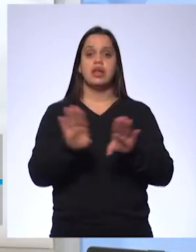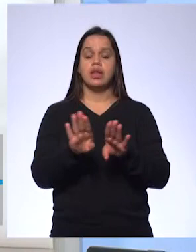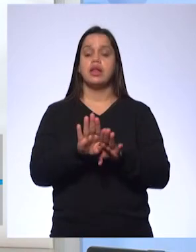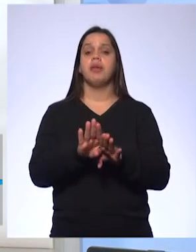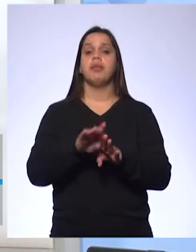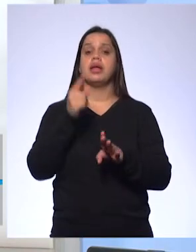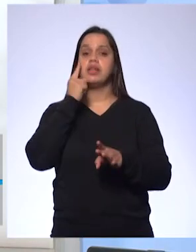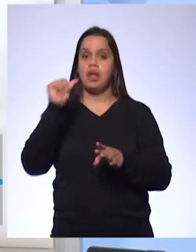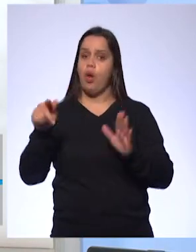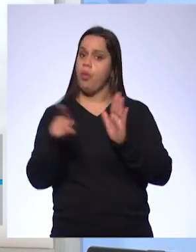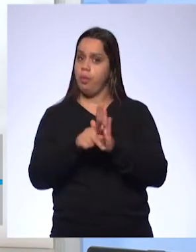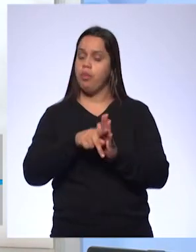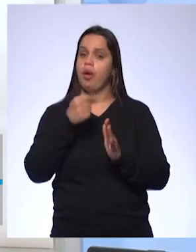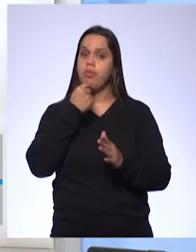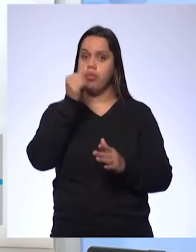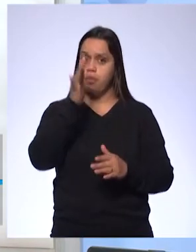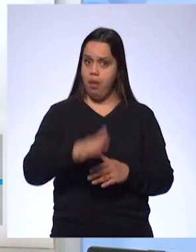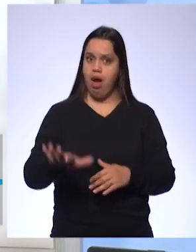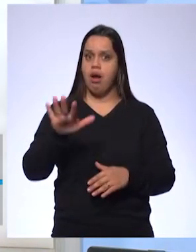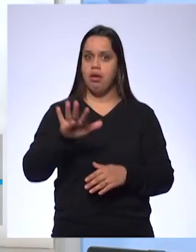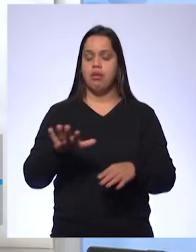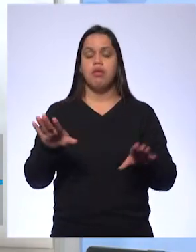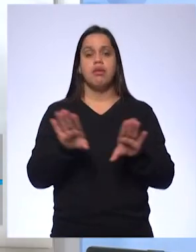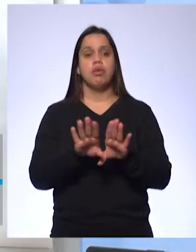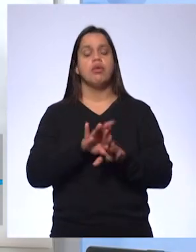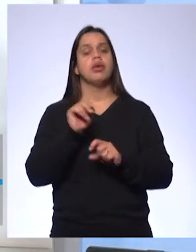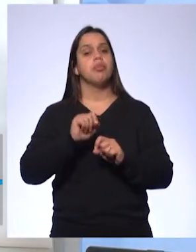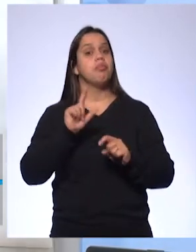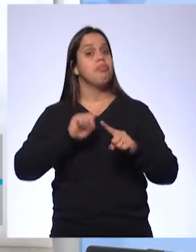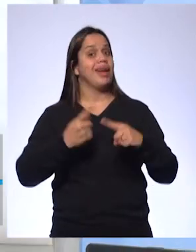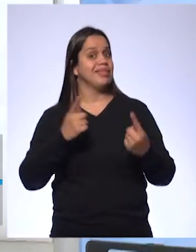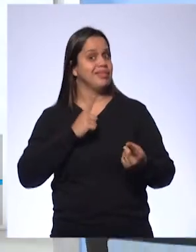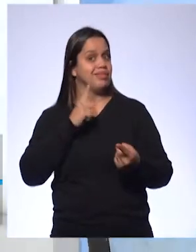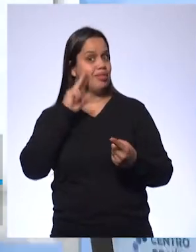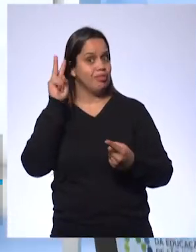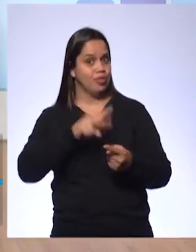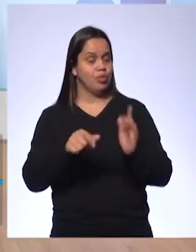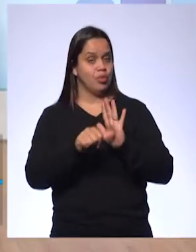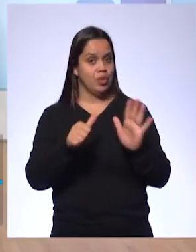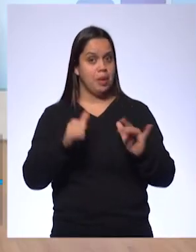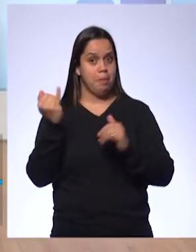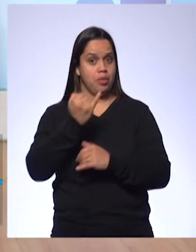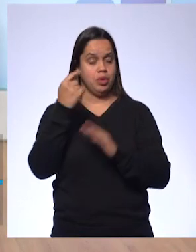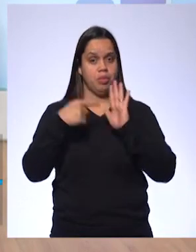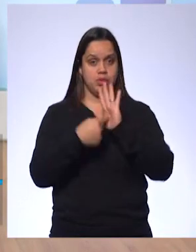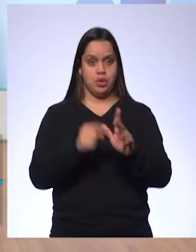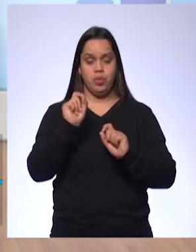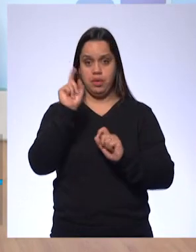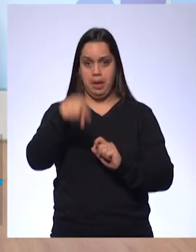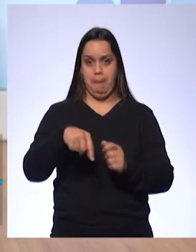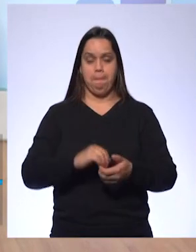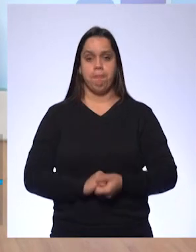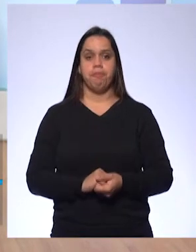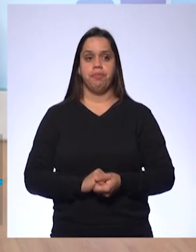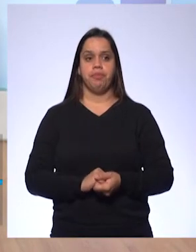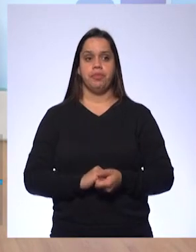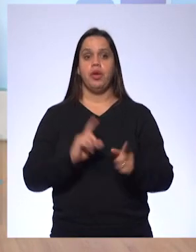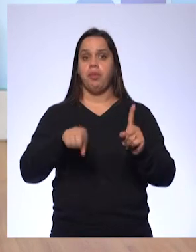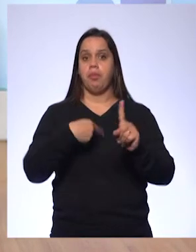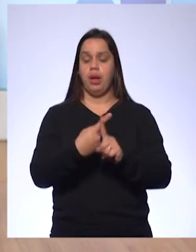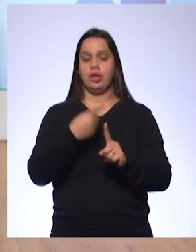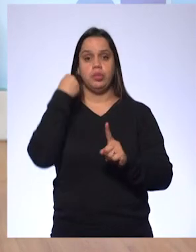trabalho. Mas tem uma coisa, uma observação importante, que eu te mostrei lá na primeira. Olha só. eu vou fazer uma outra experiência aqui,